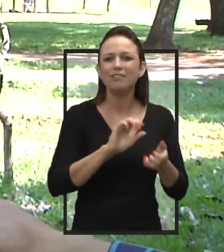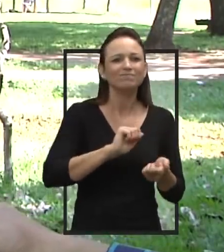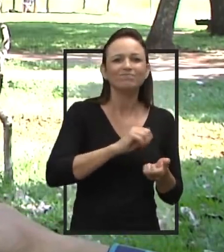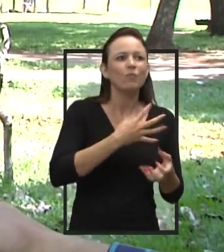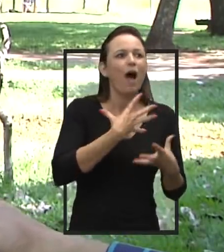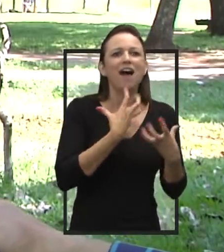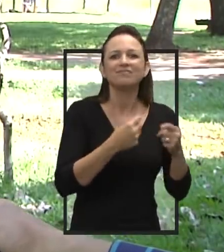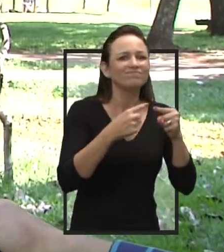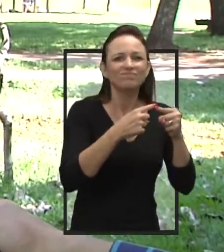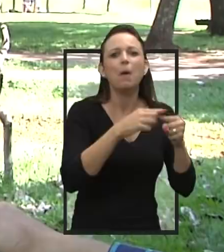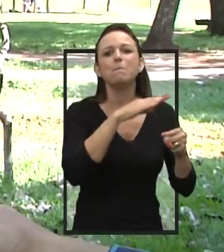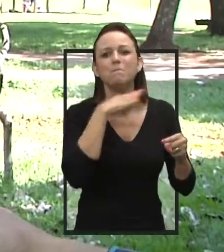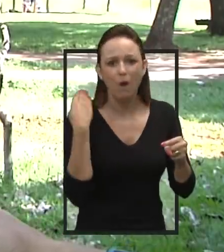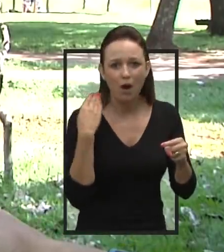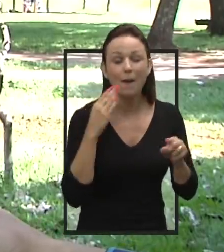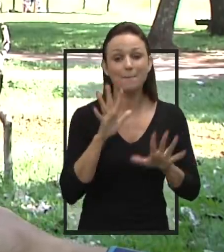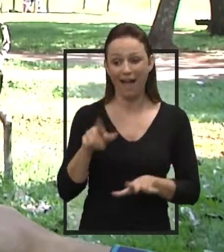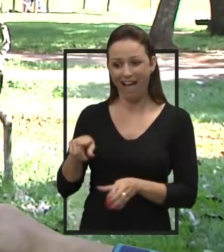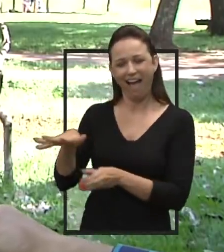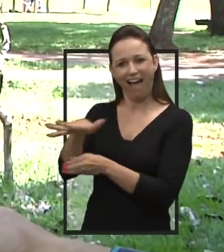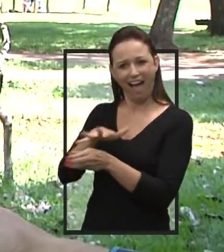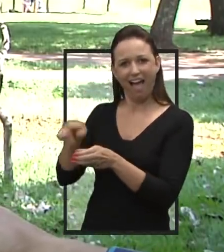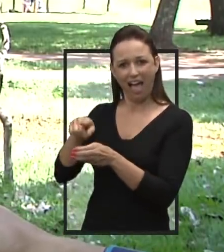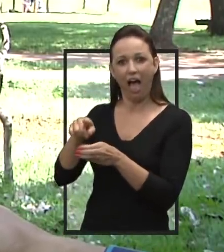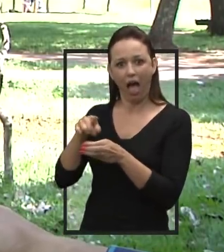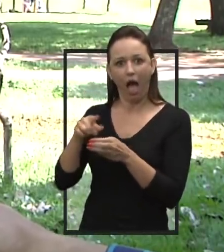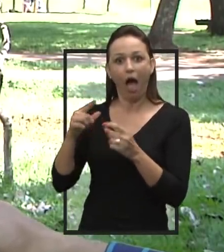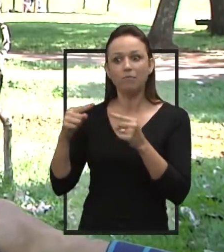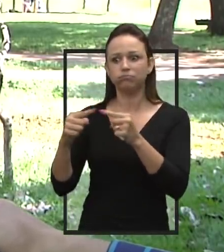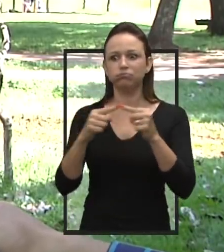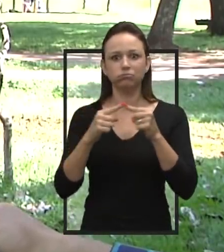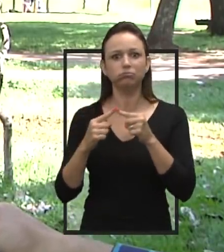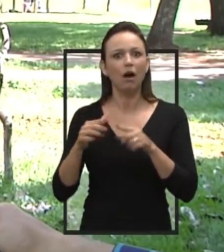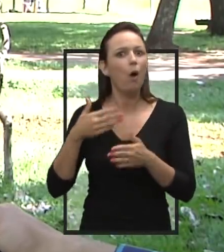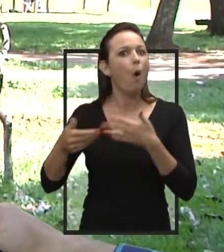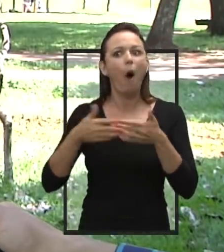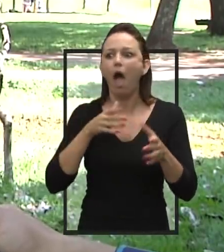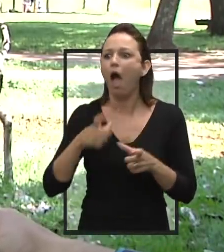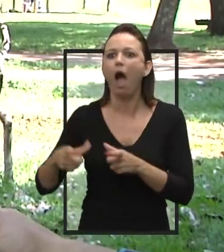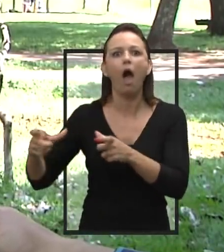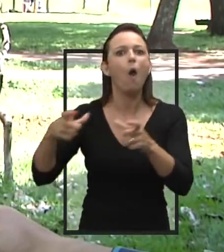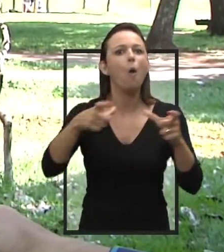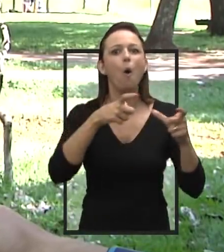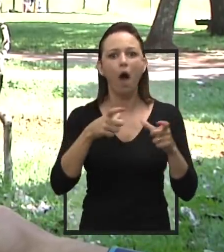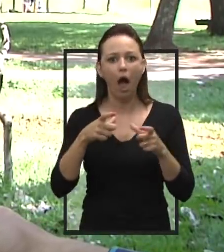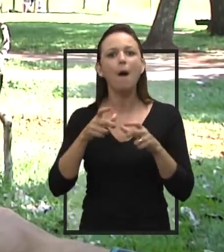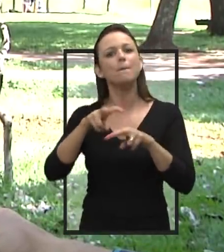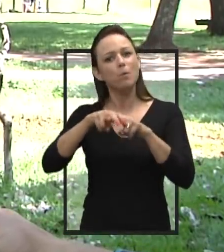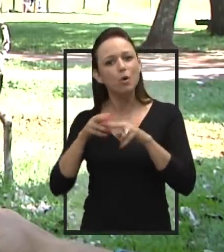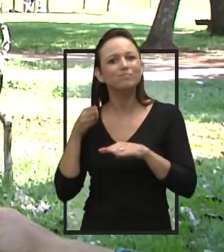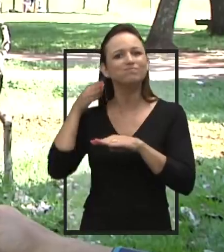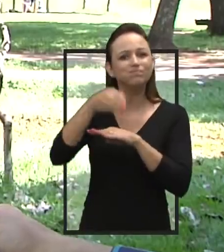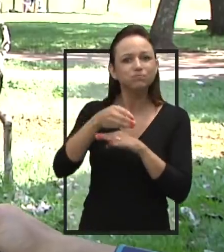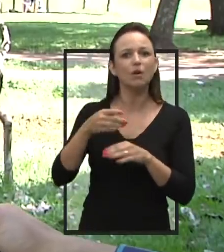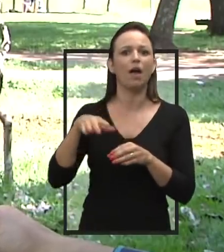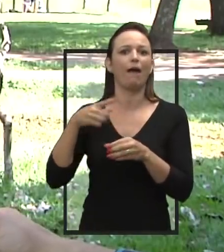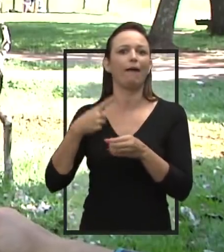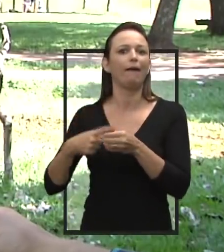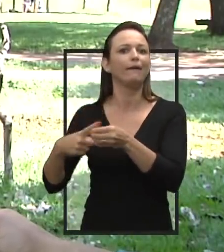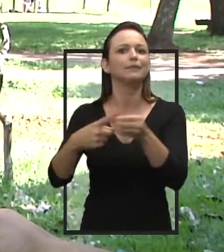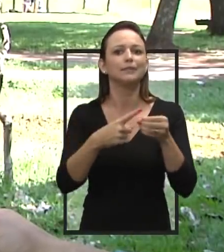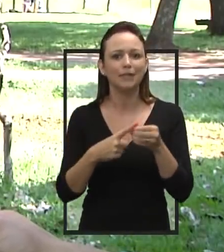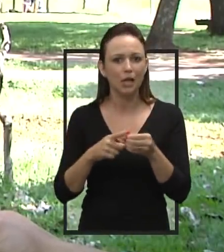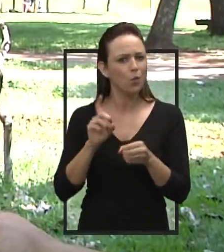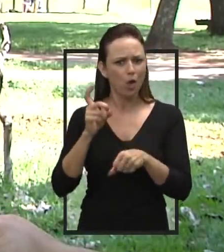morrem. Já os generalistas, eles conseguem se adaptar muito fácil à maioria dos ambientes, então eles acabam invadindo a cidade. Aliás, não é só o escorpião